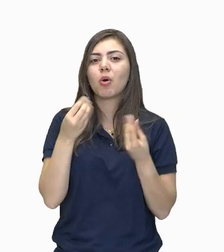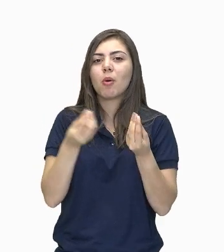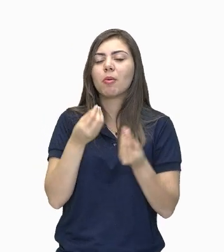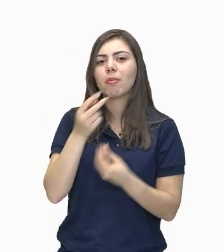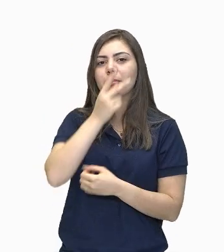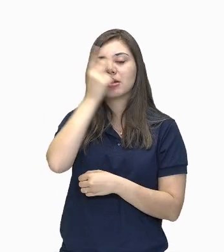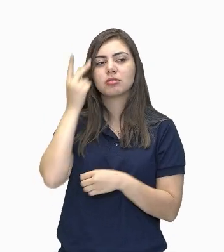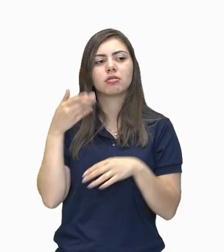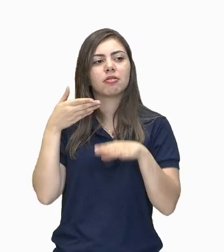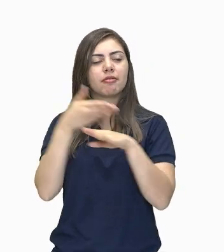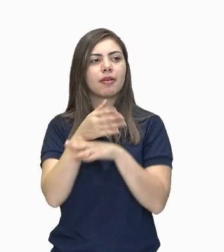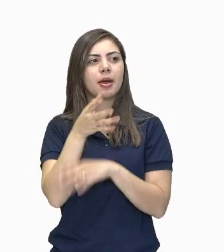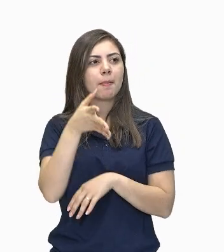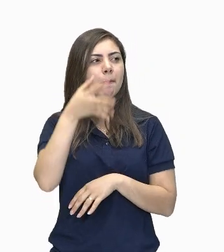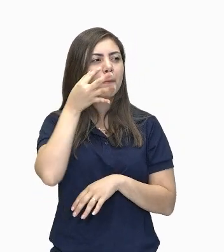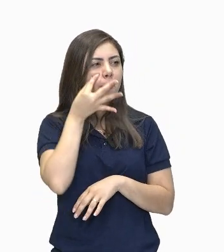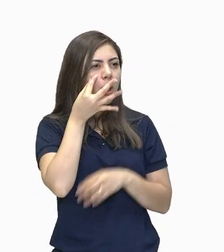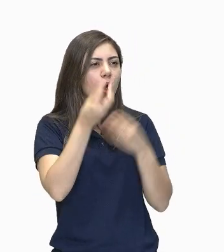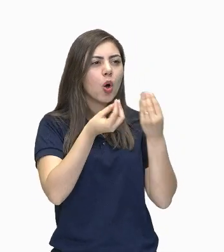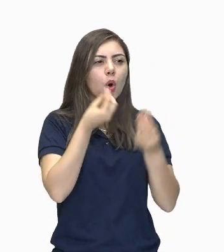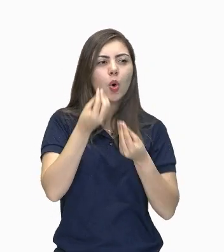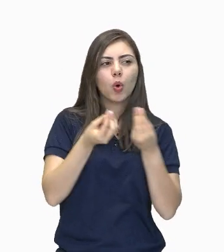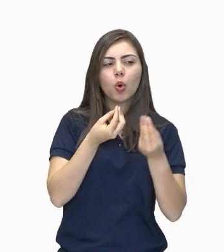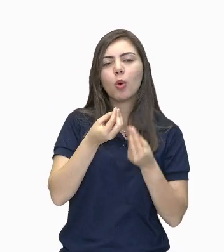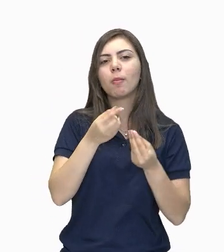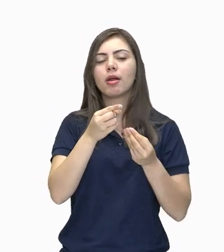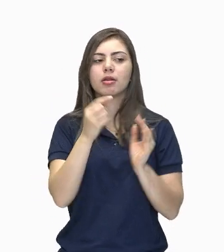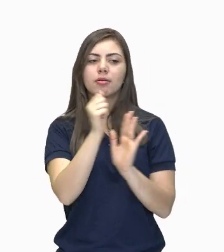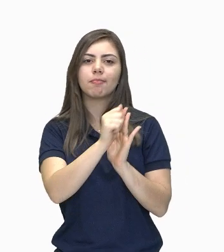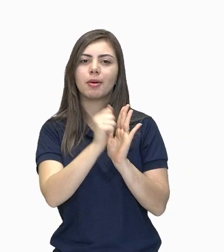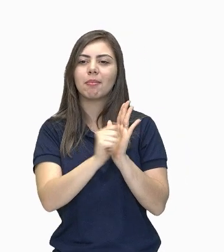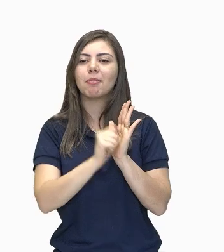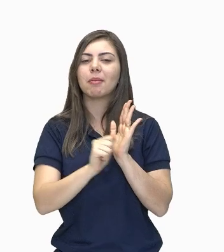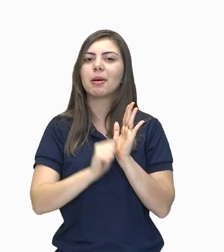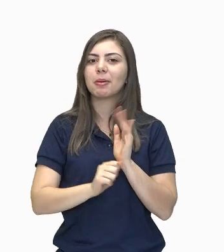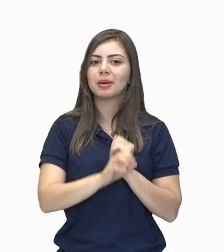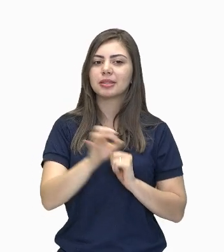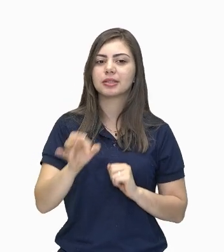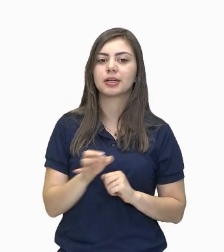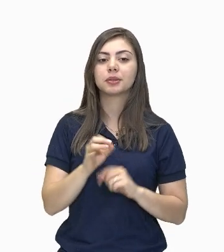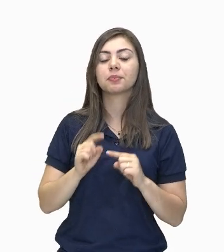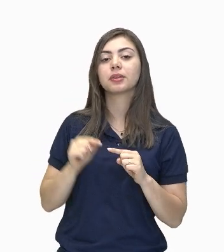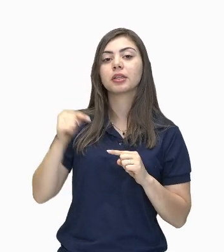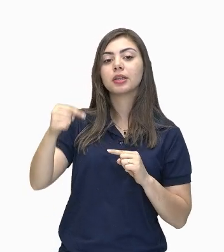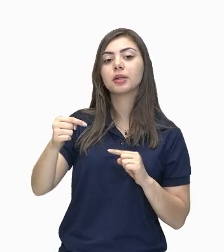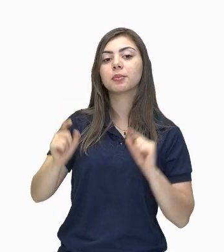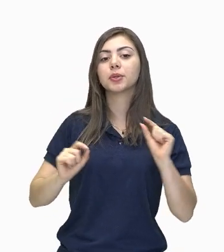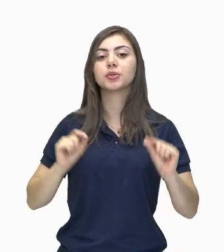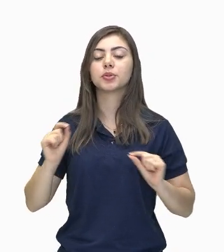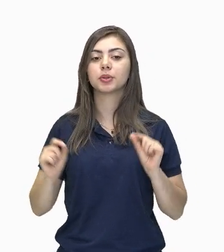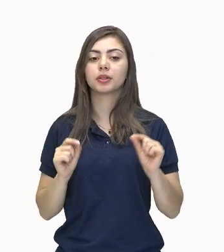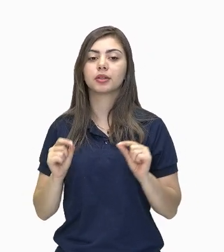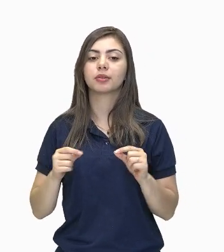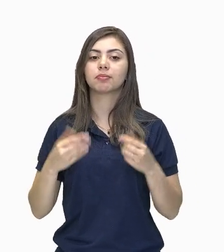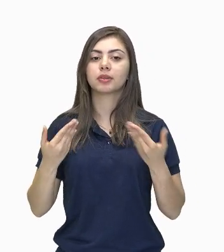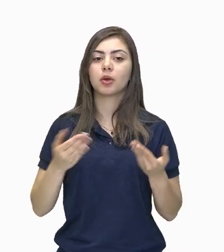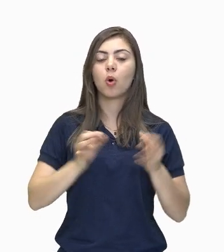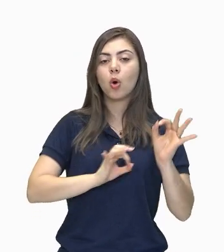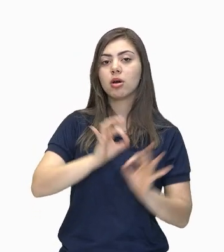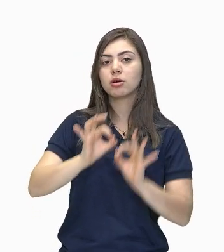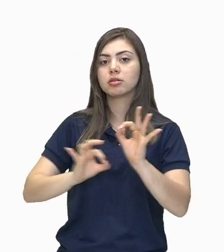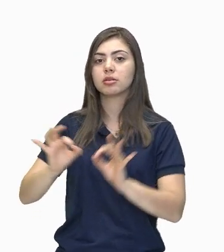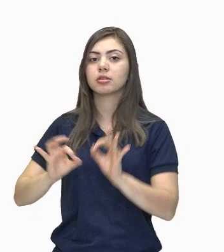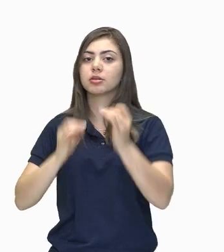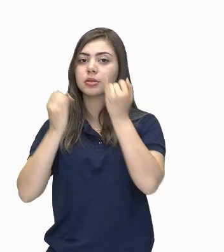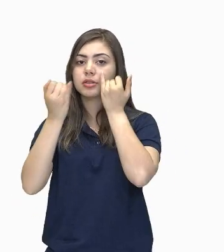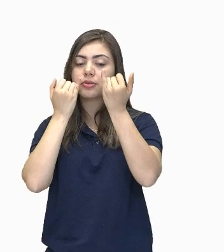anotar onde colocar determinado instrumento, tá bom? Seguindo em frente, nós temos aí organização dos